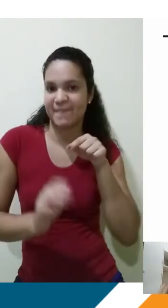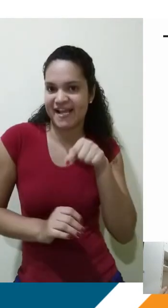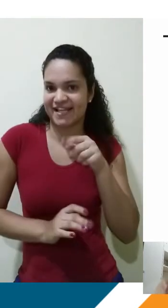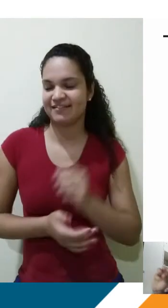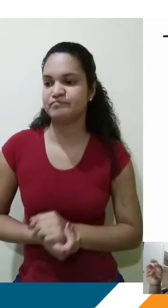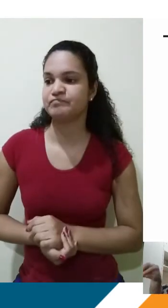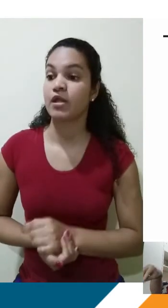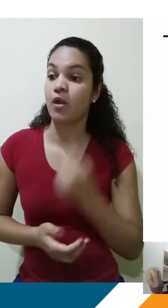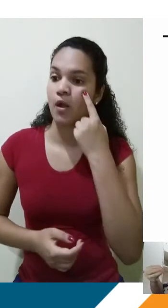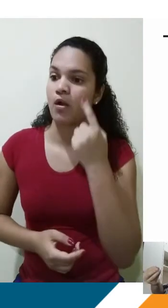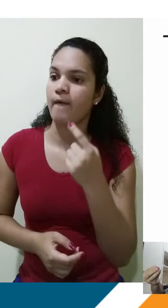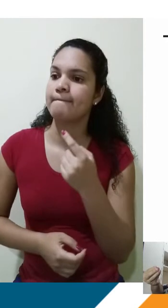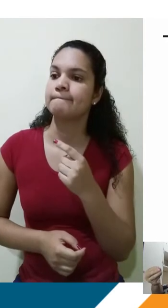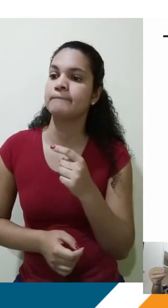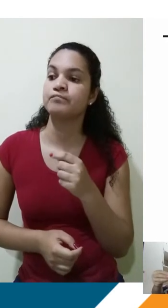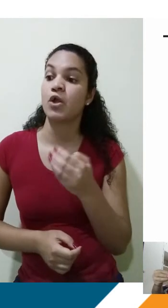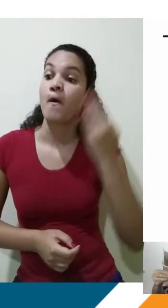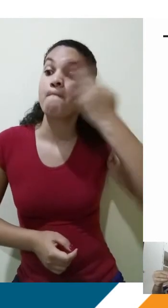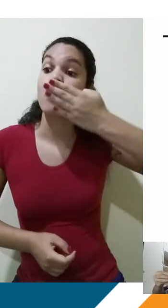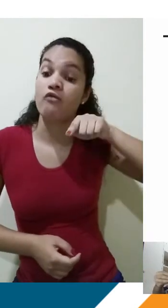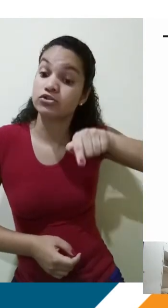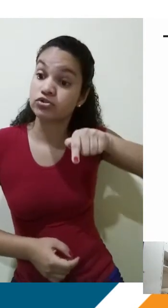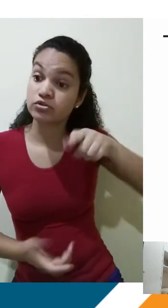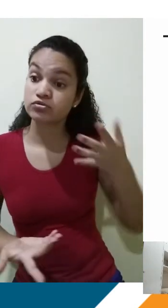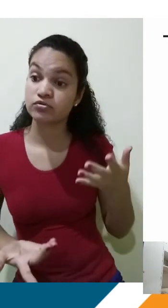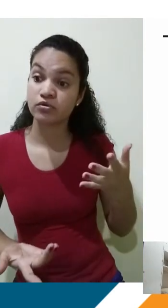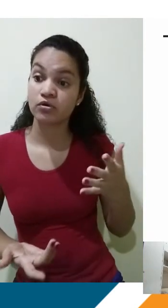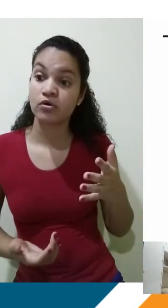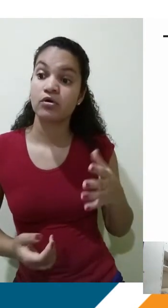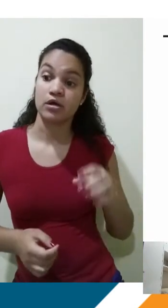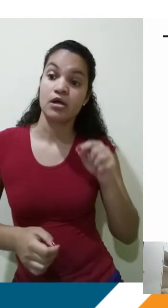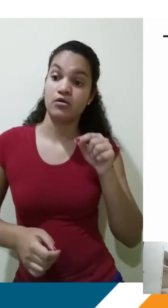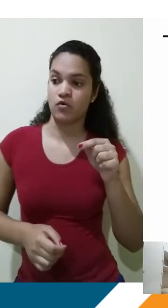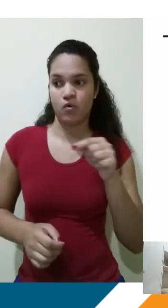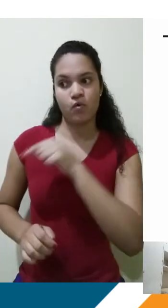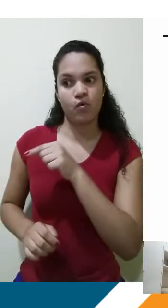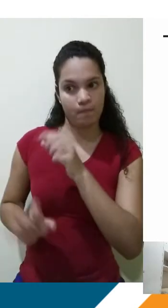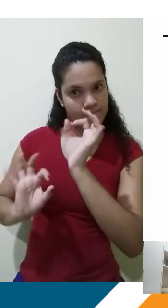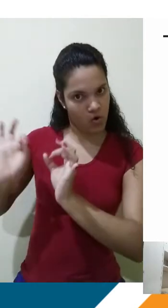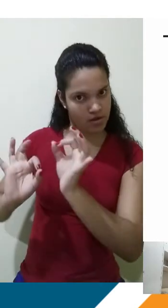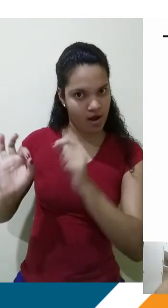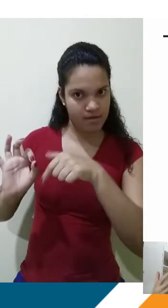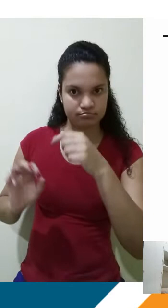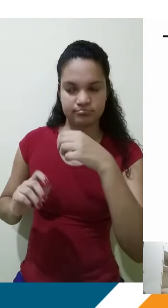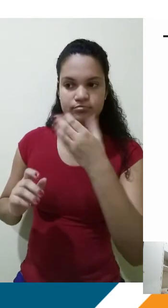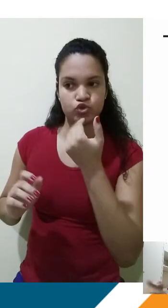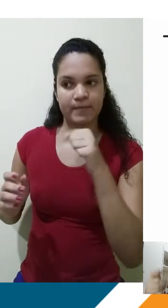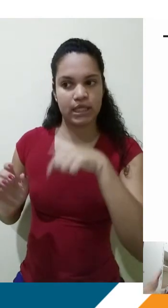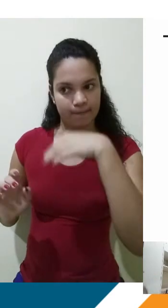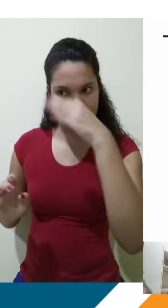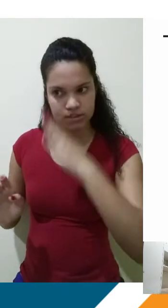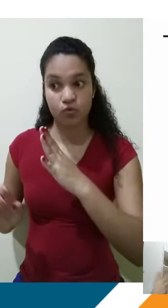Prova disso que, do fato de que o problema alimentício do país também está ligado à maior qualidade dos alimentos. Então, provando